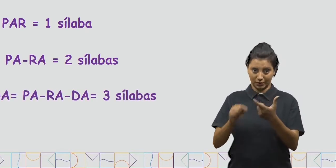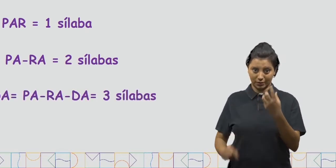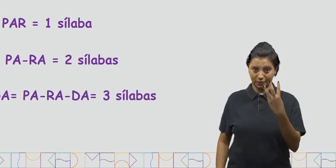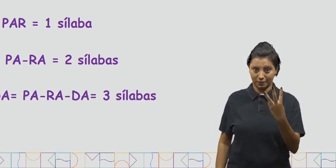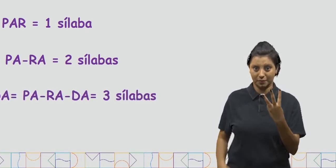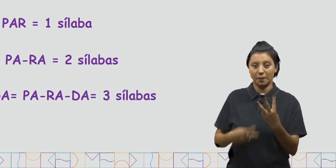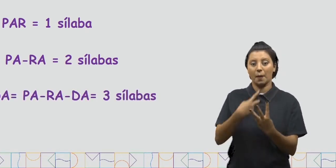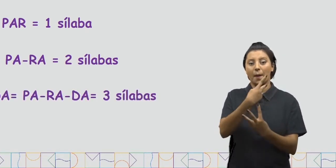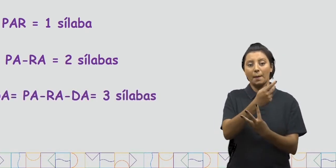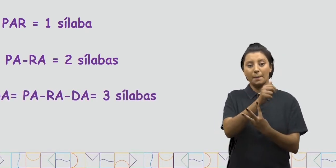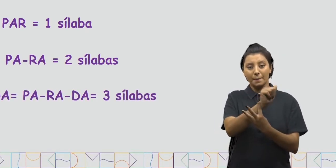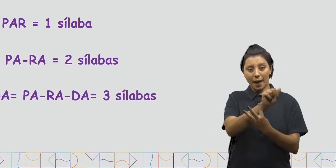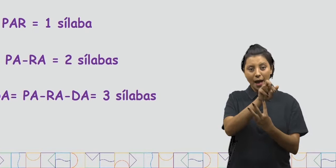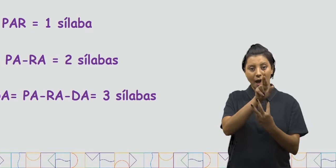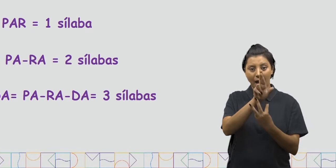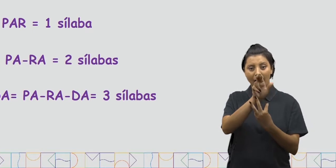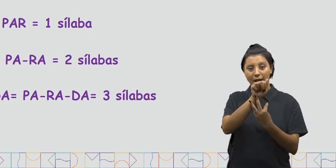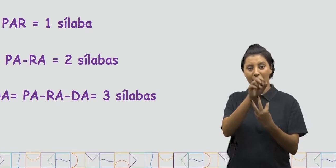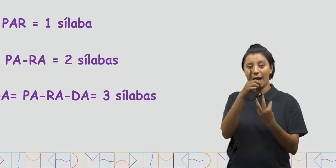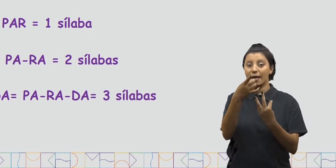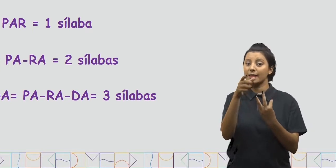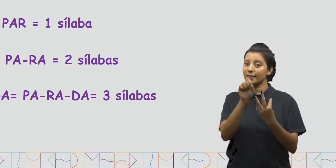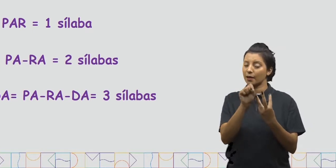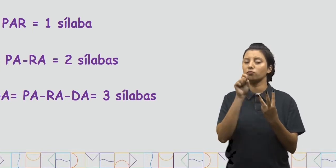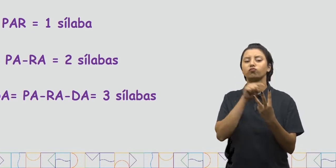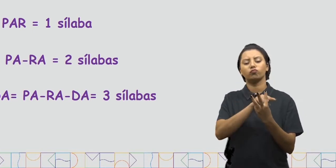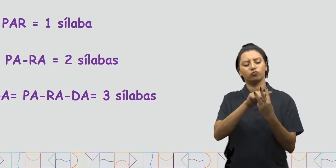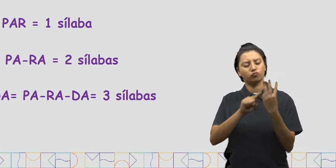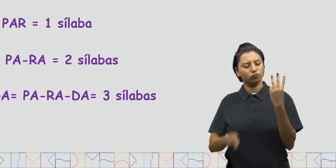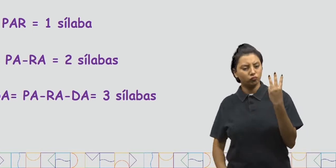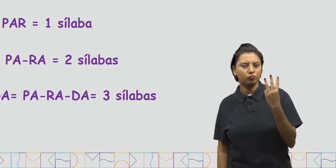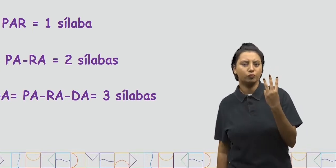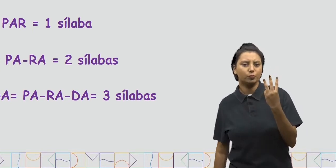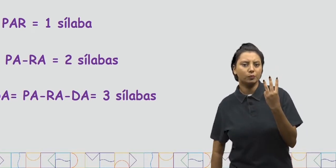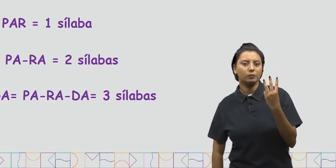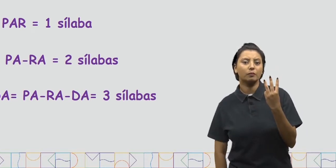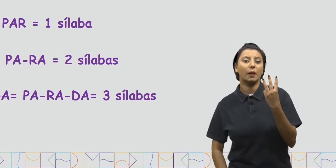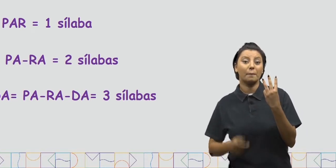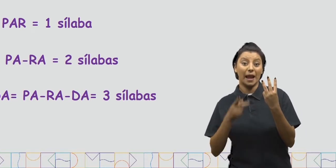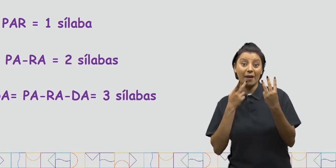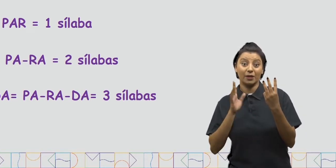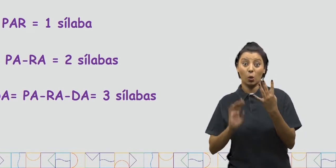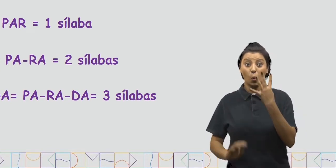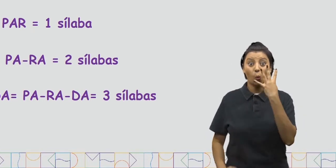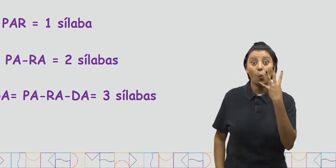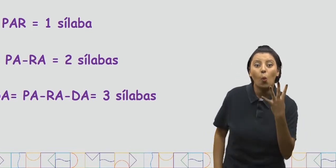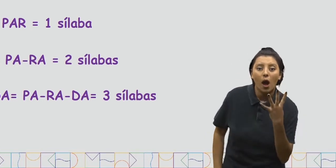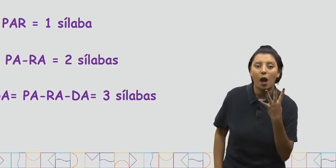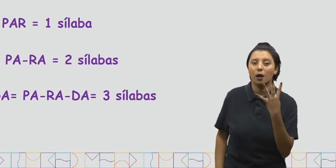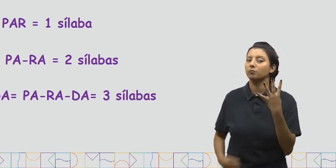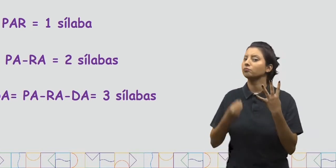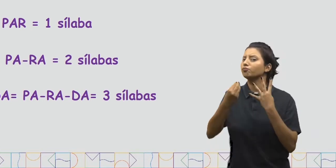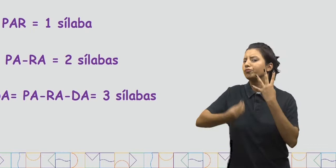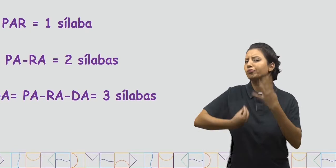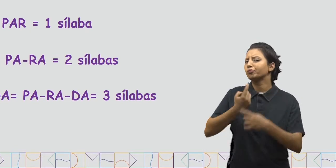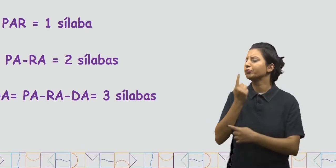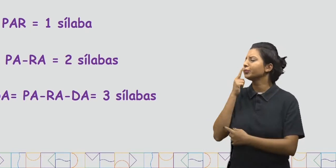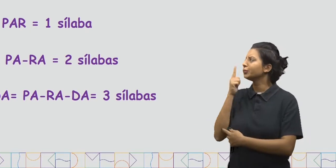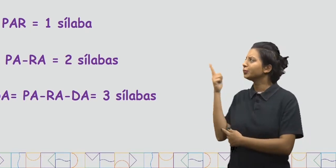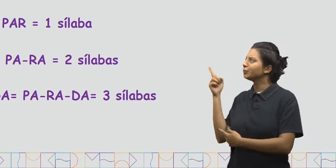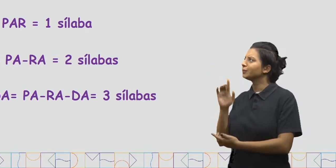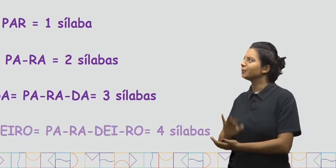palavra parada, que possui 3 sílabas. E quando uma palavra tem 4 sílabas ou mais, ela